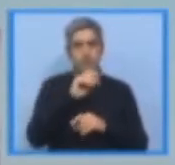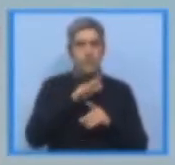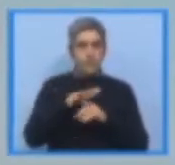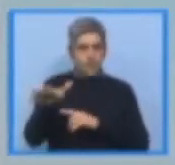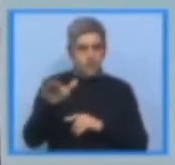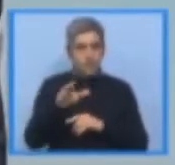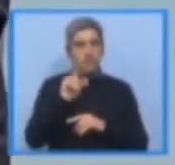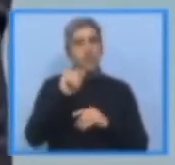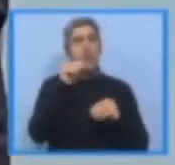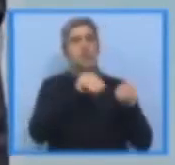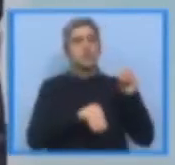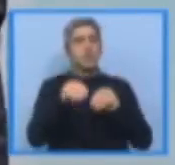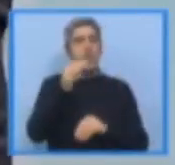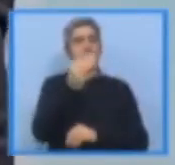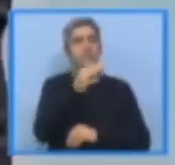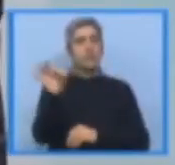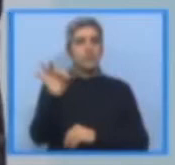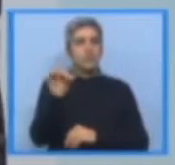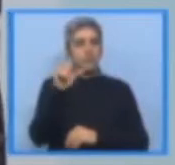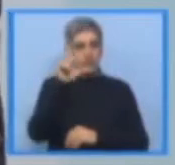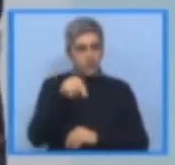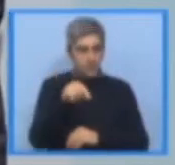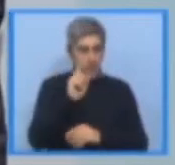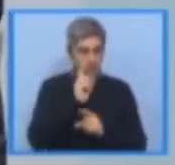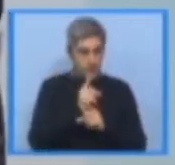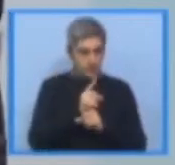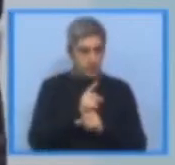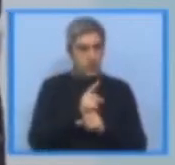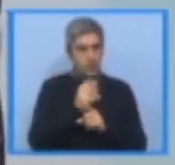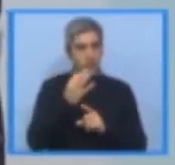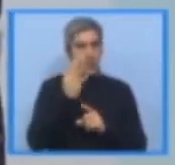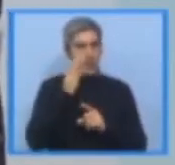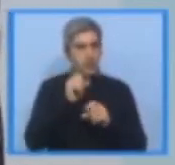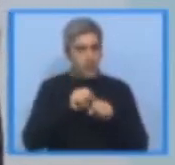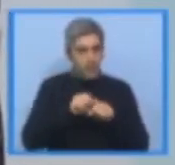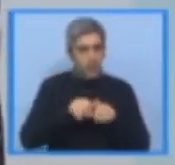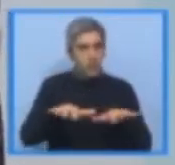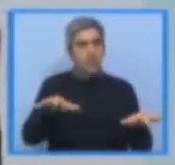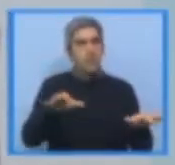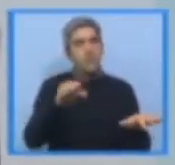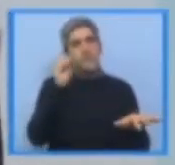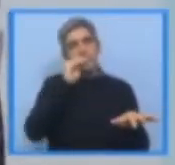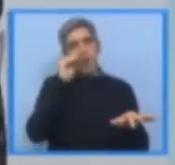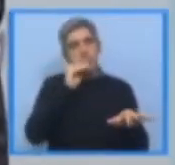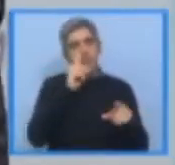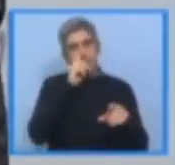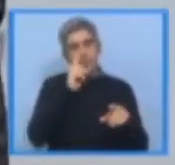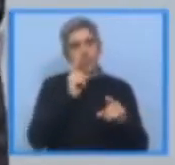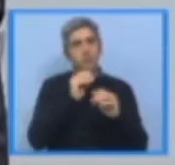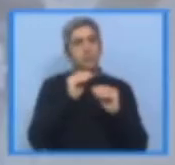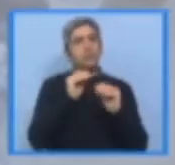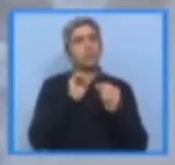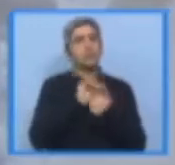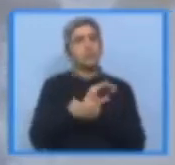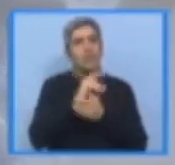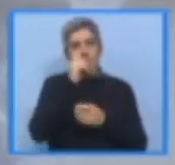eleições francesas, se também foram ou não foram inicialmente, houve uma tentativa de espalhar falsas notícias. Não sei se se lembram